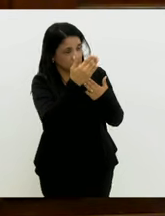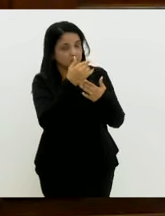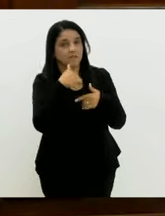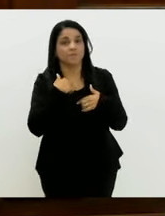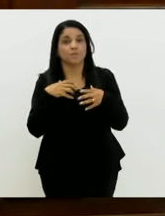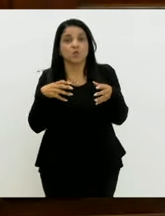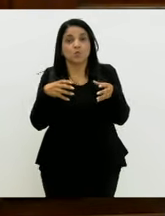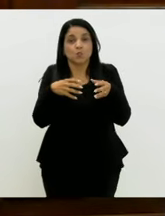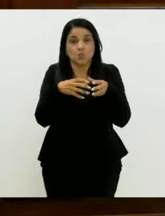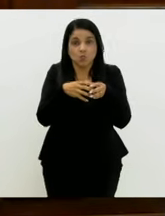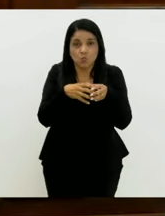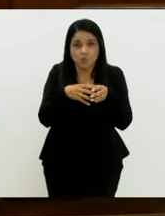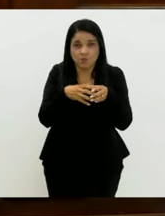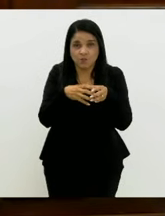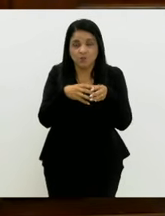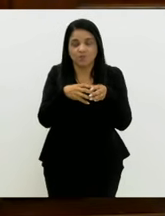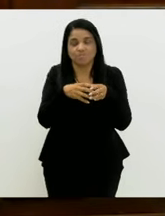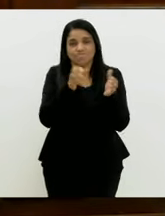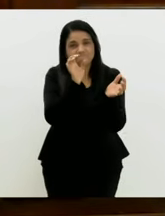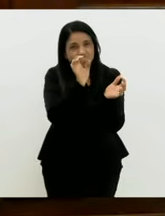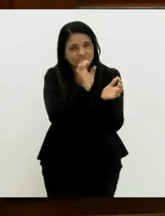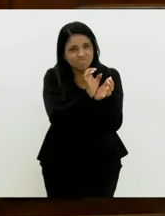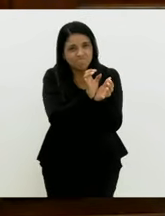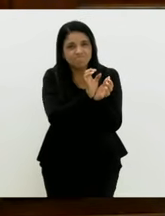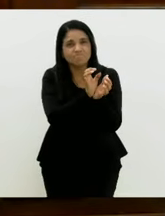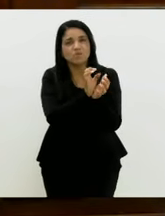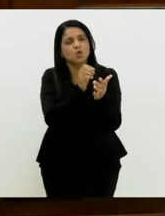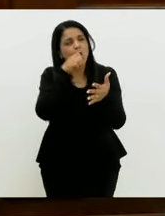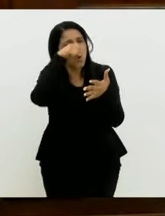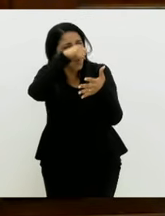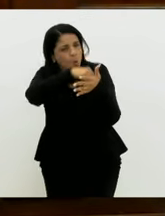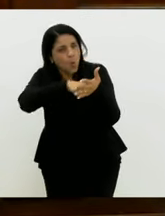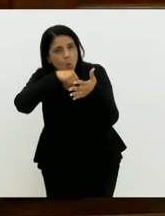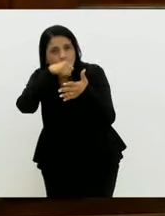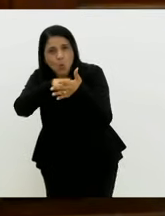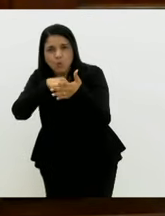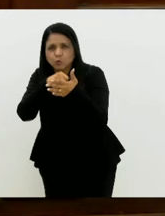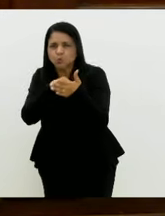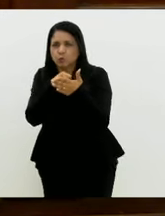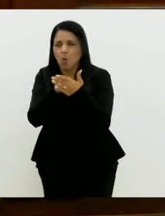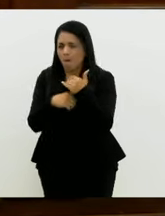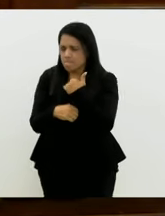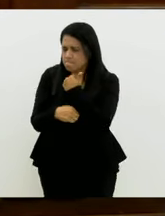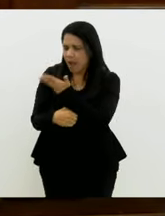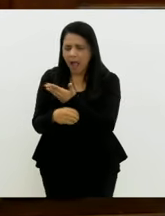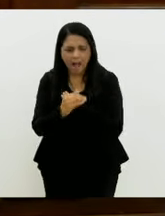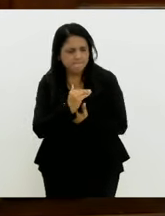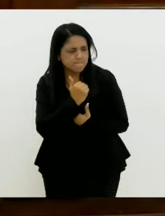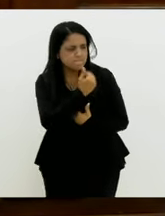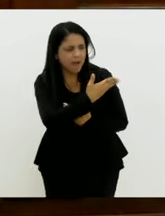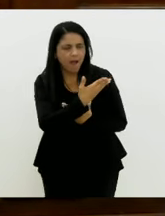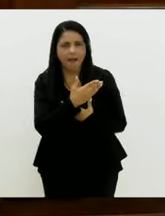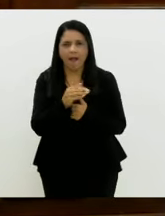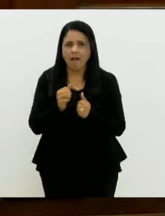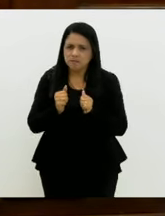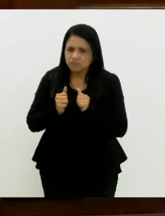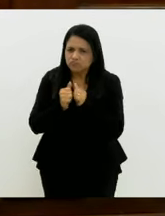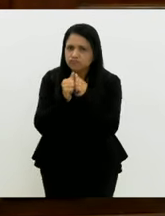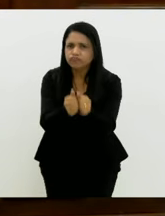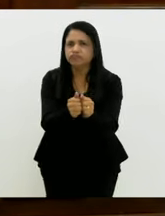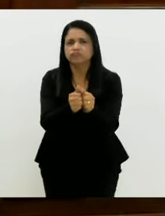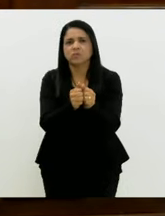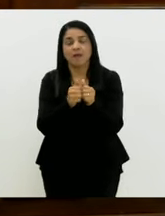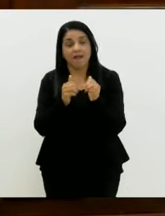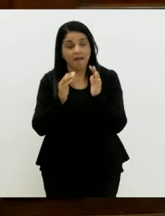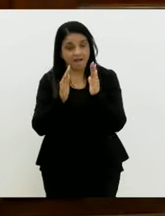equipe, que realmente lutou, ombreou ao nosso lado, muitos deles, senhor presidente, com as suas casas